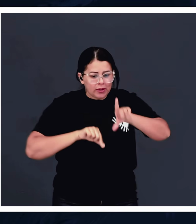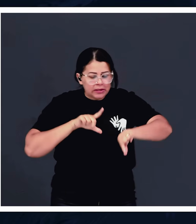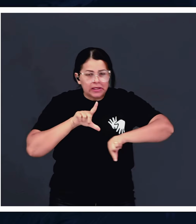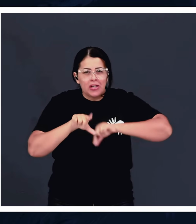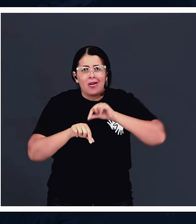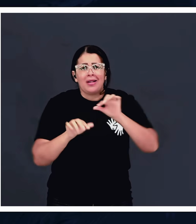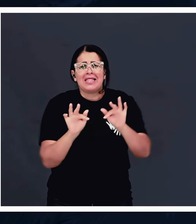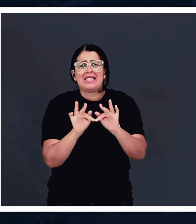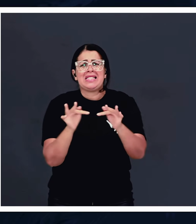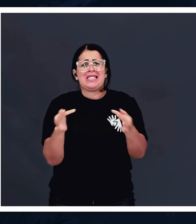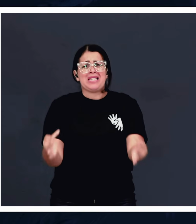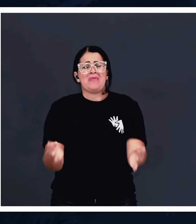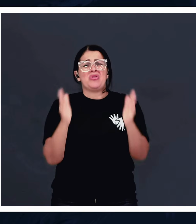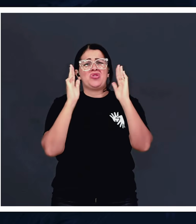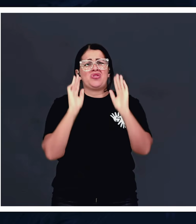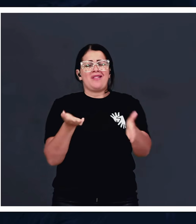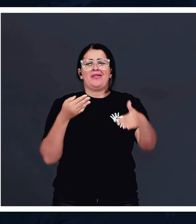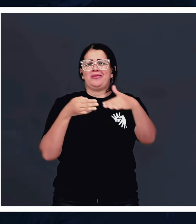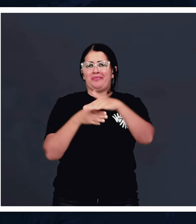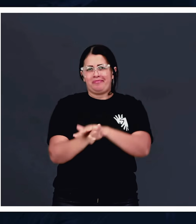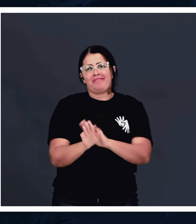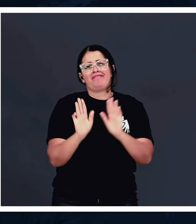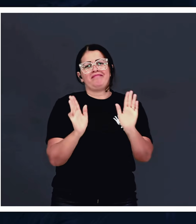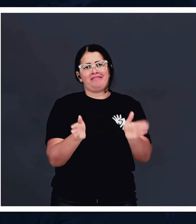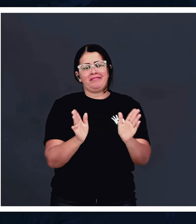mais simples e cotidiana,